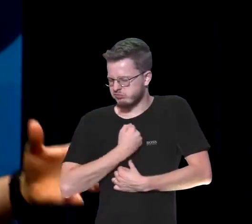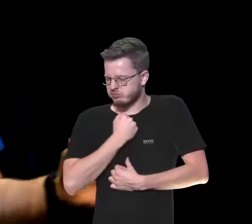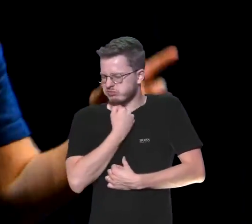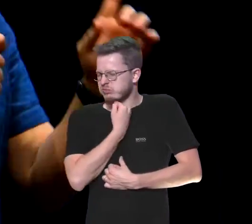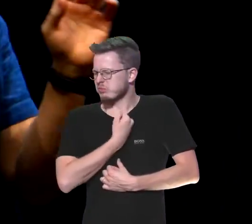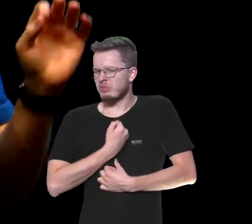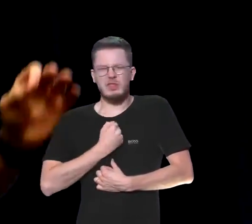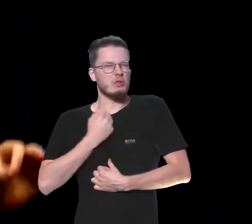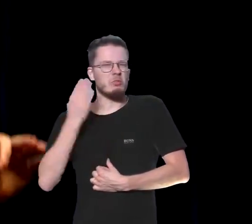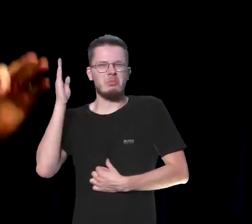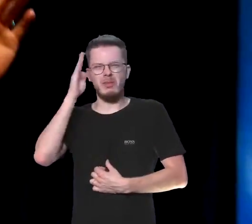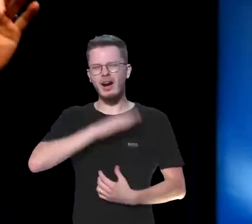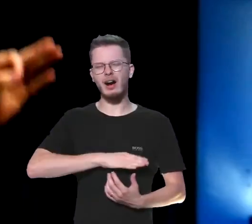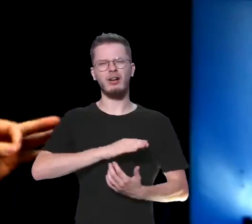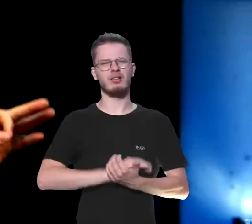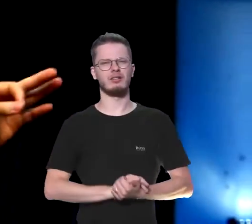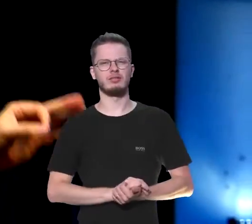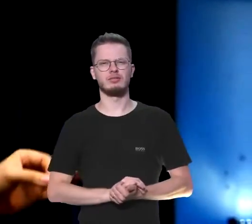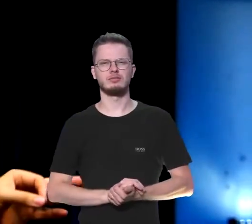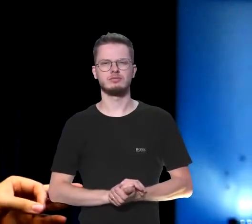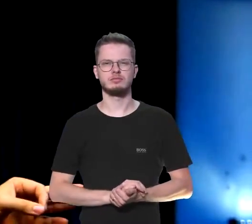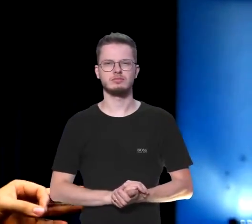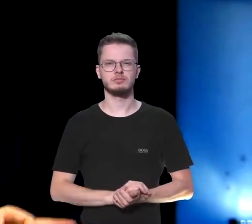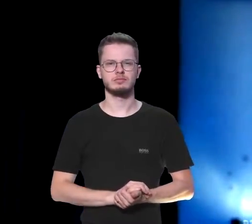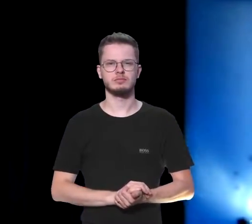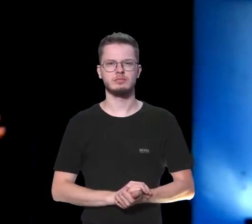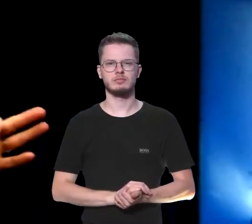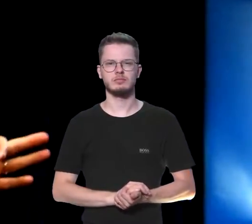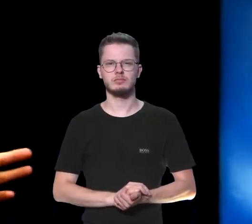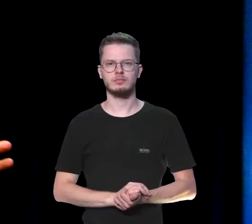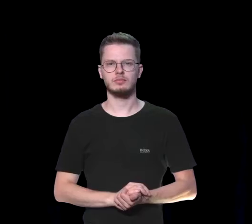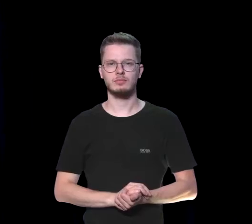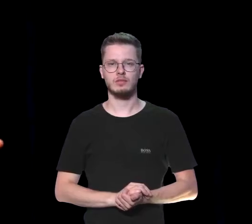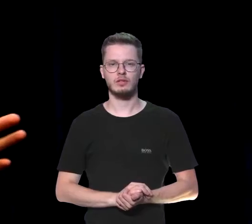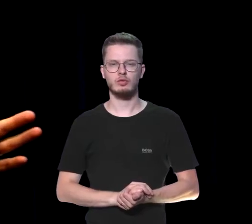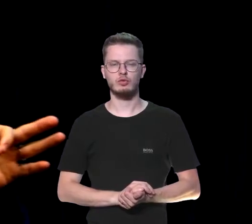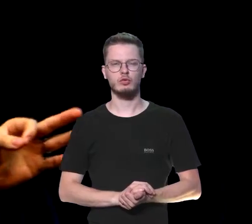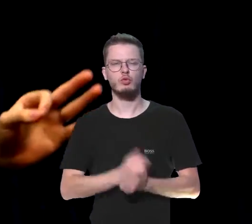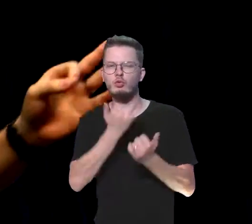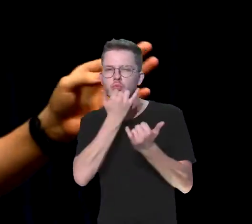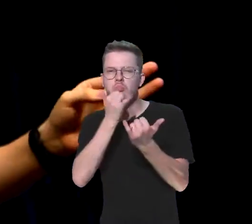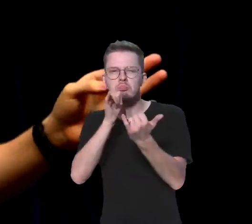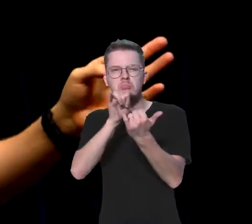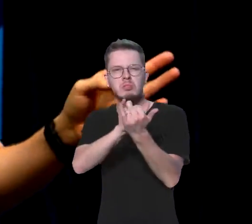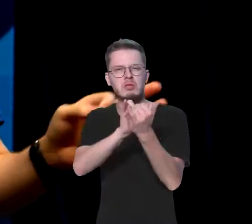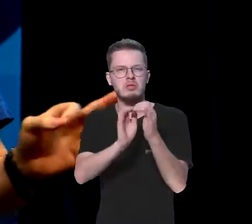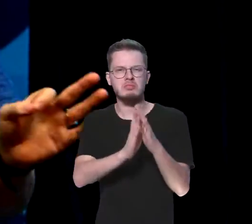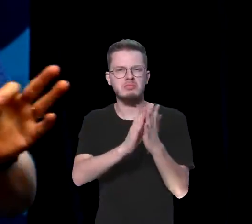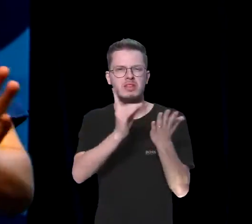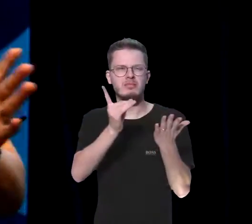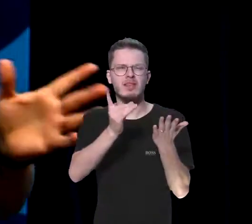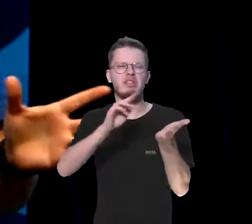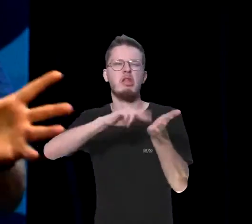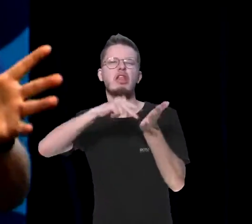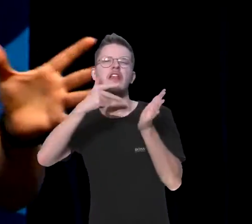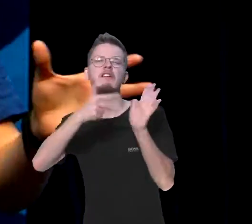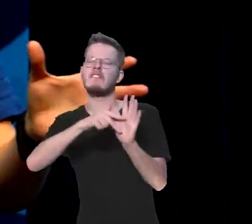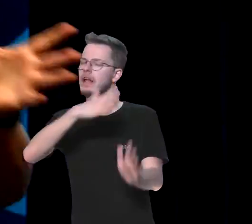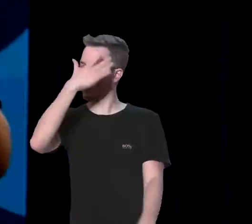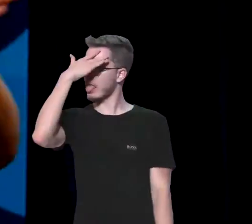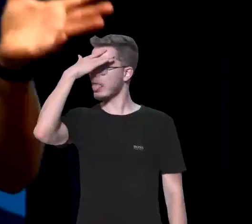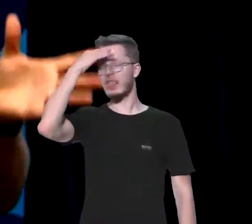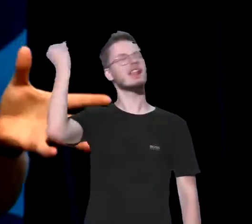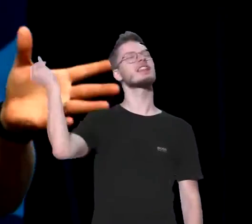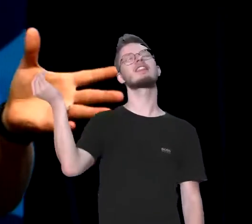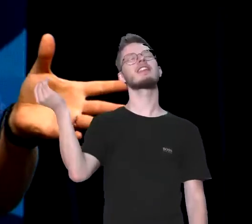não libero. A questão do perdão na Bíblia não é esquecer. A questão do perdão na Bíblia não é você ficar